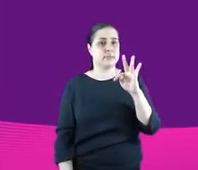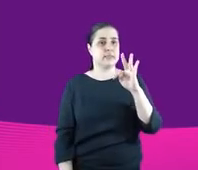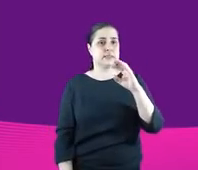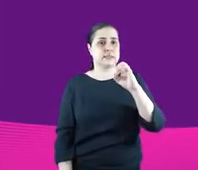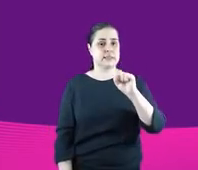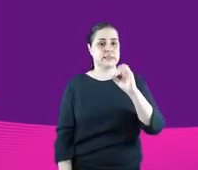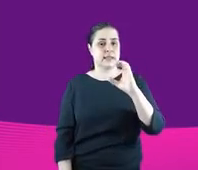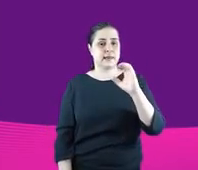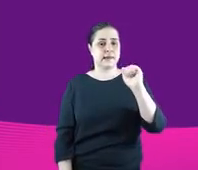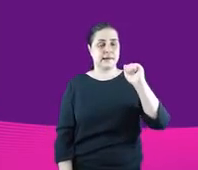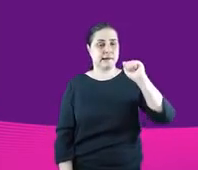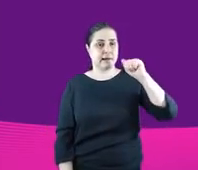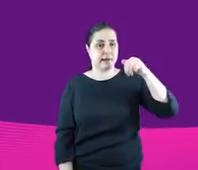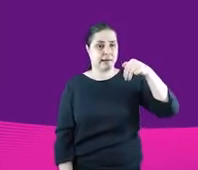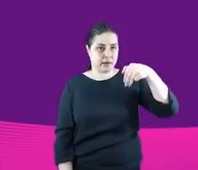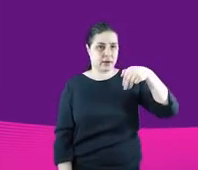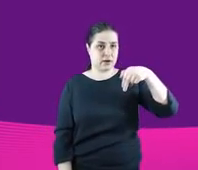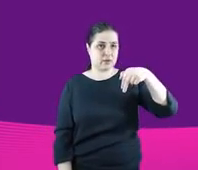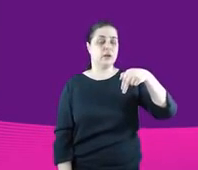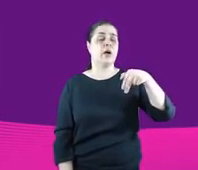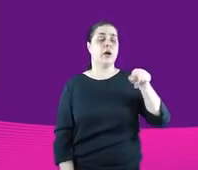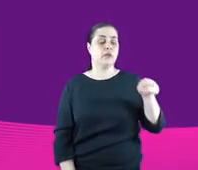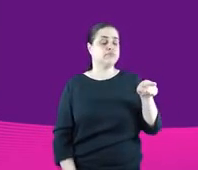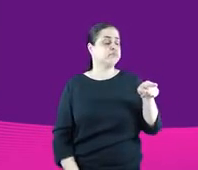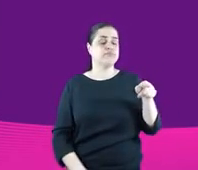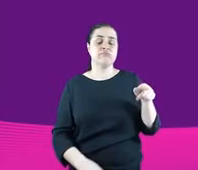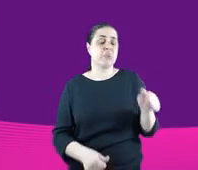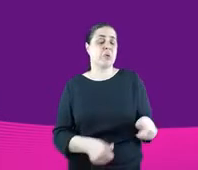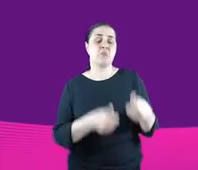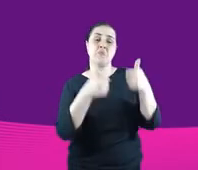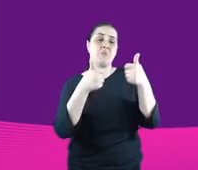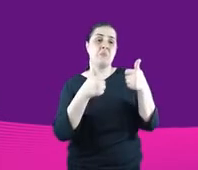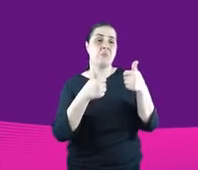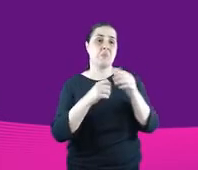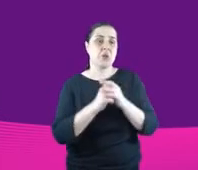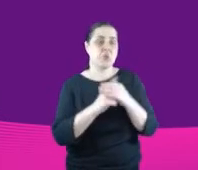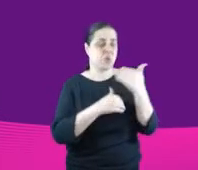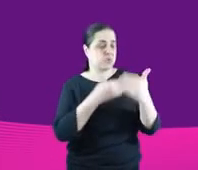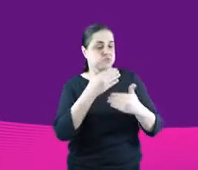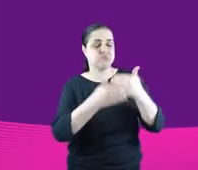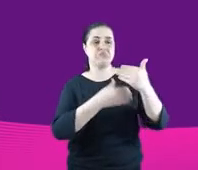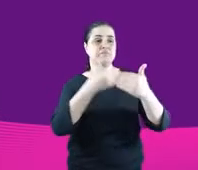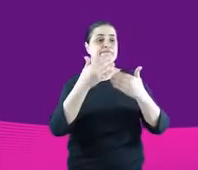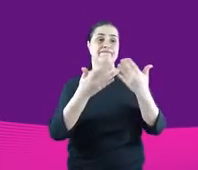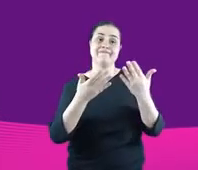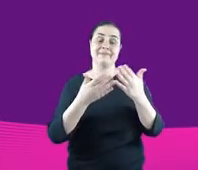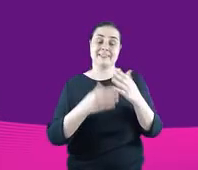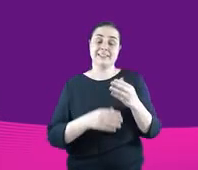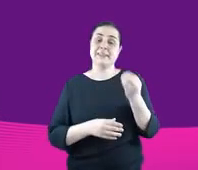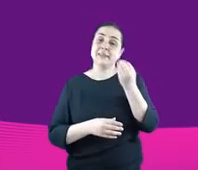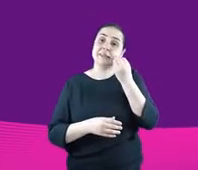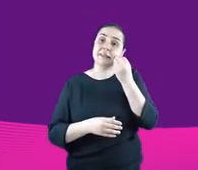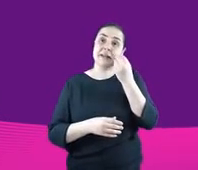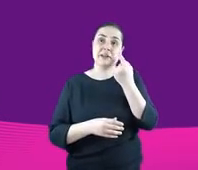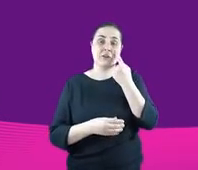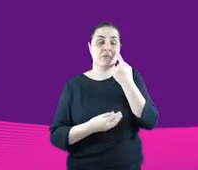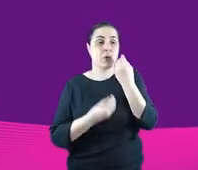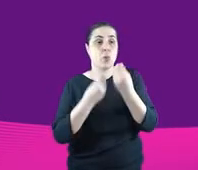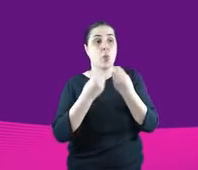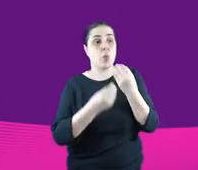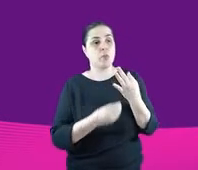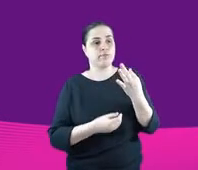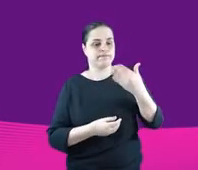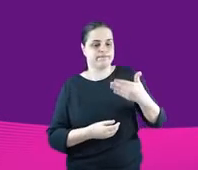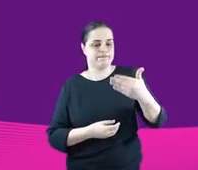tumorais circulantes é um futuro, é uma promessa. Além, então, da preocupação com a recorrência, a gente tem